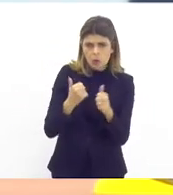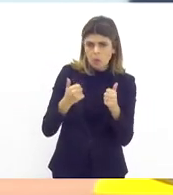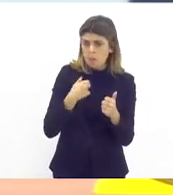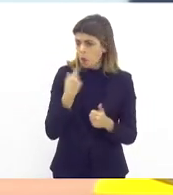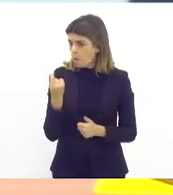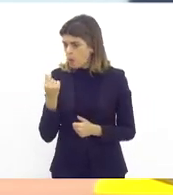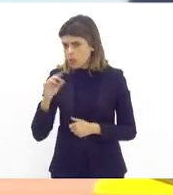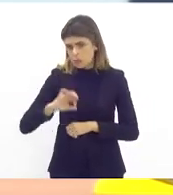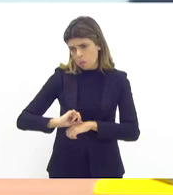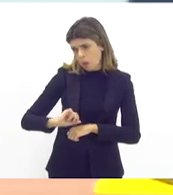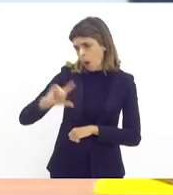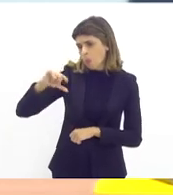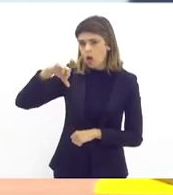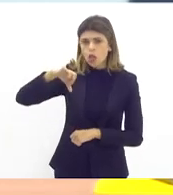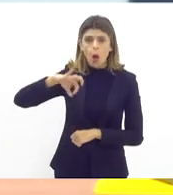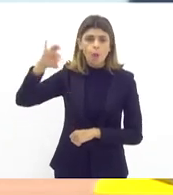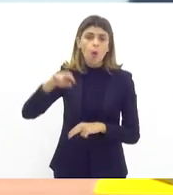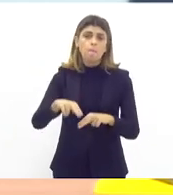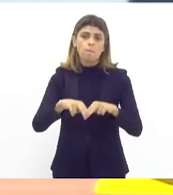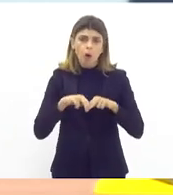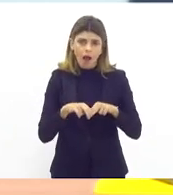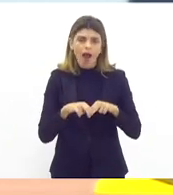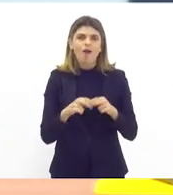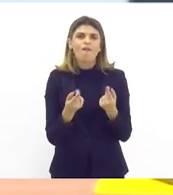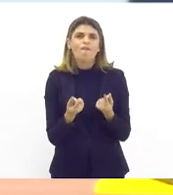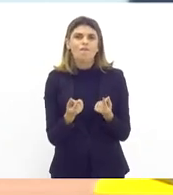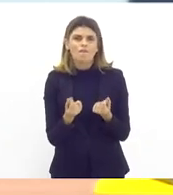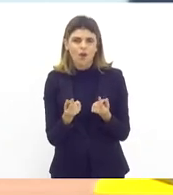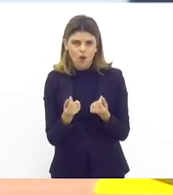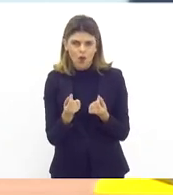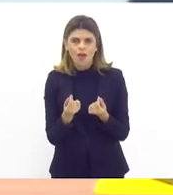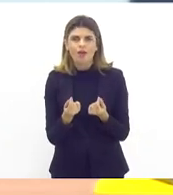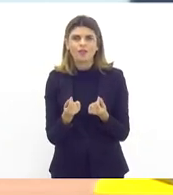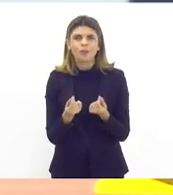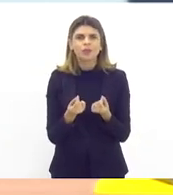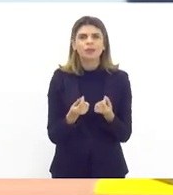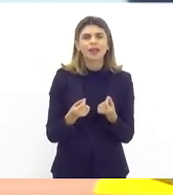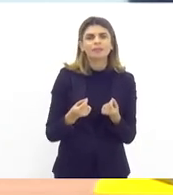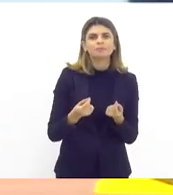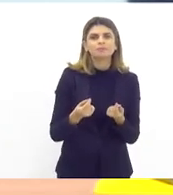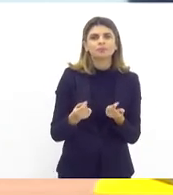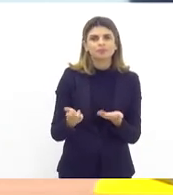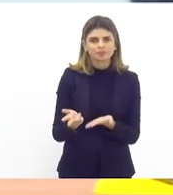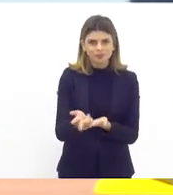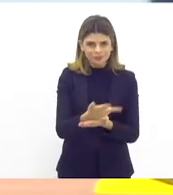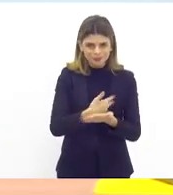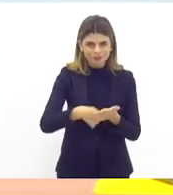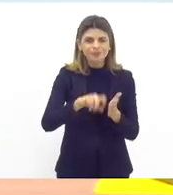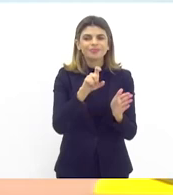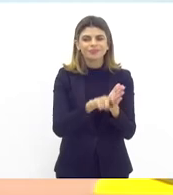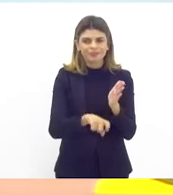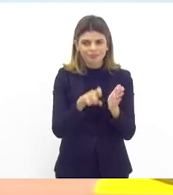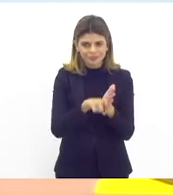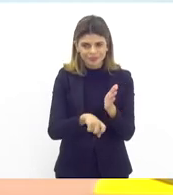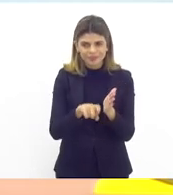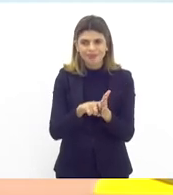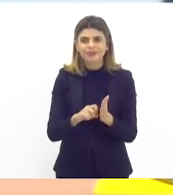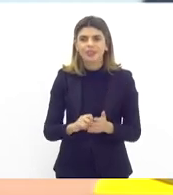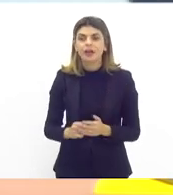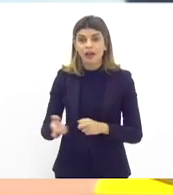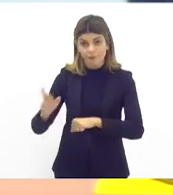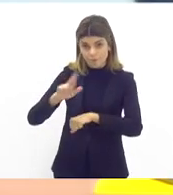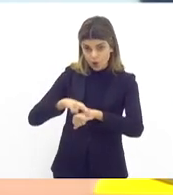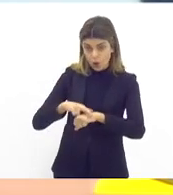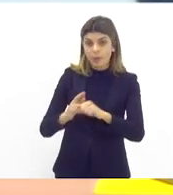subir 9% por conta da reforma tributária. Que aí já considerando cumulatividade, etc. e tal. Okay? Mais ou menos está bem feita a conta. Só